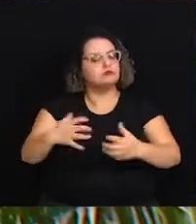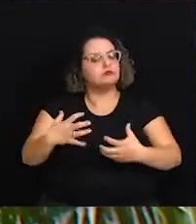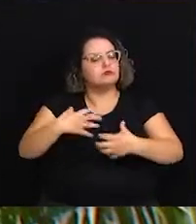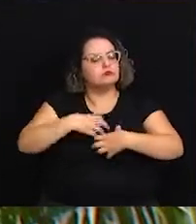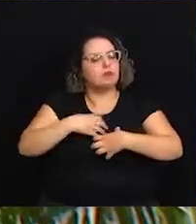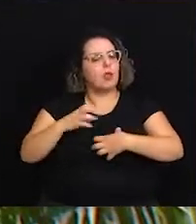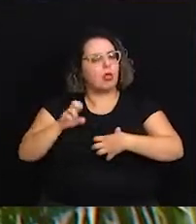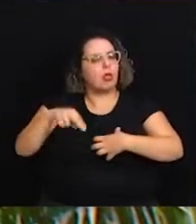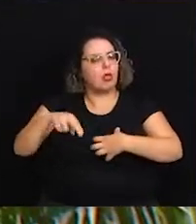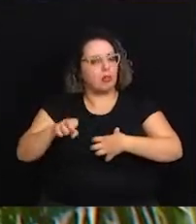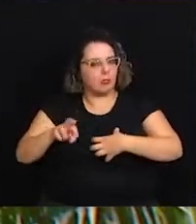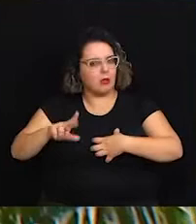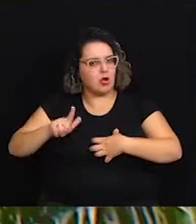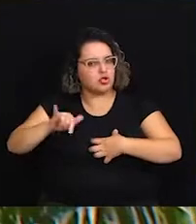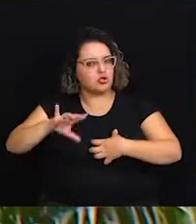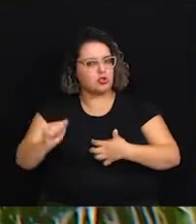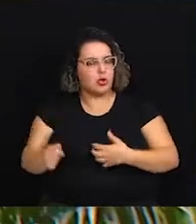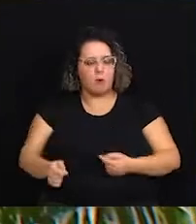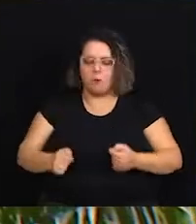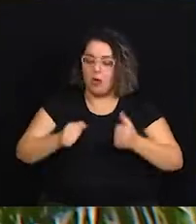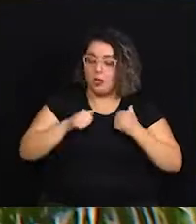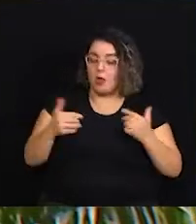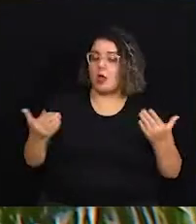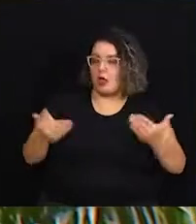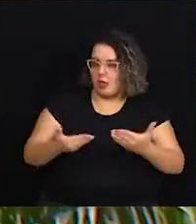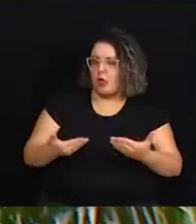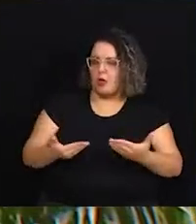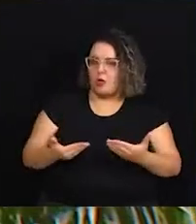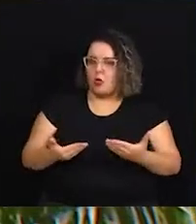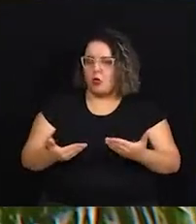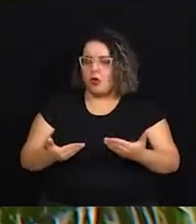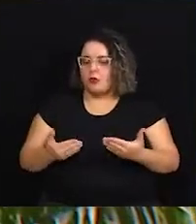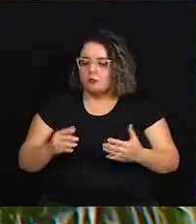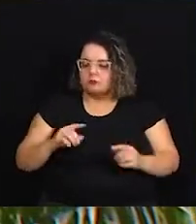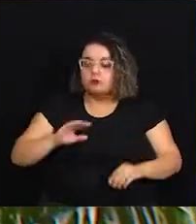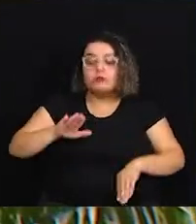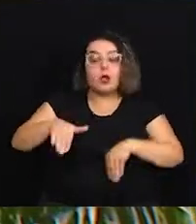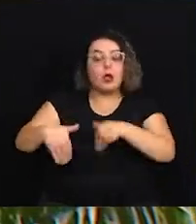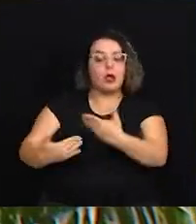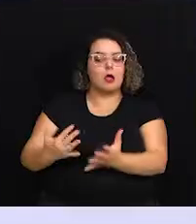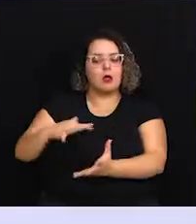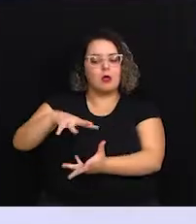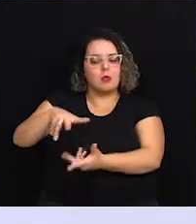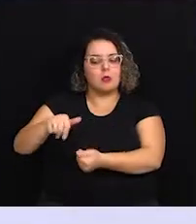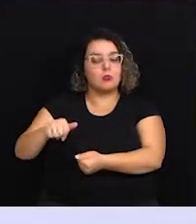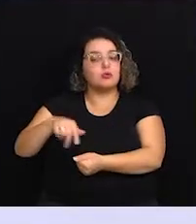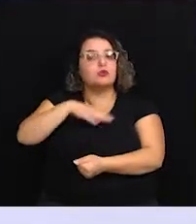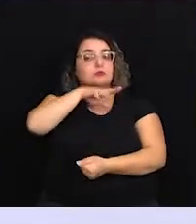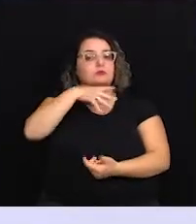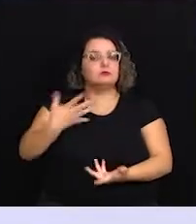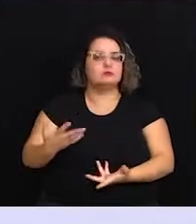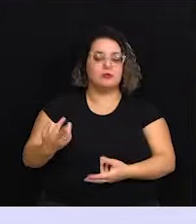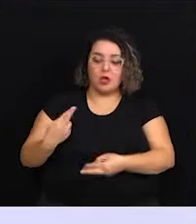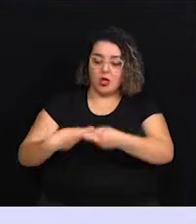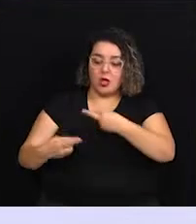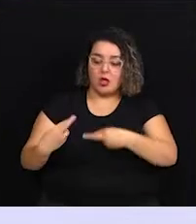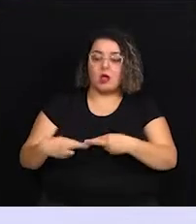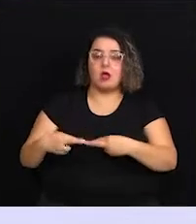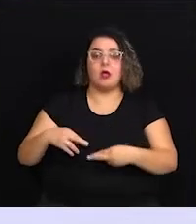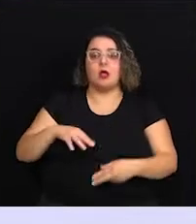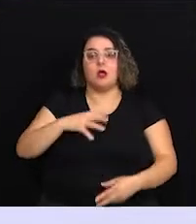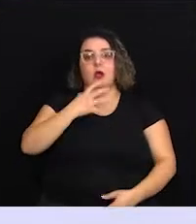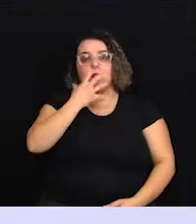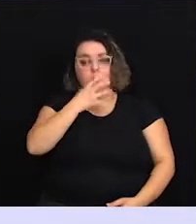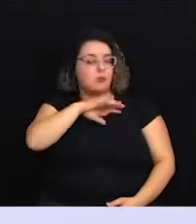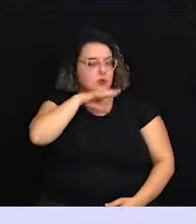energética. Tantos benefícios que agora foram levados para o mundo animal. Porque a nossa relação com os animais ela vem